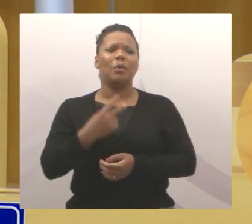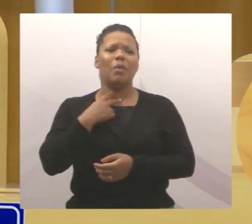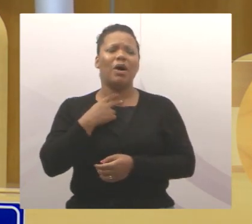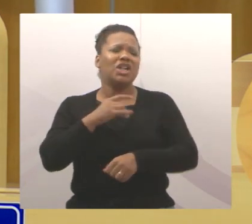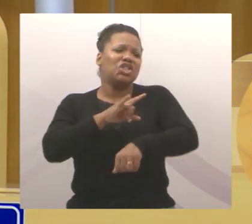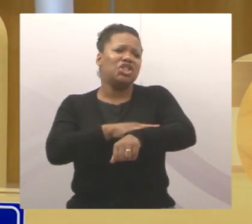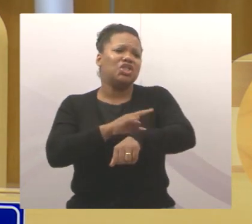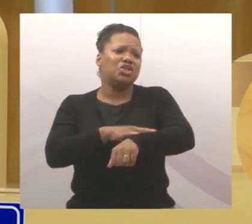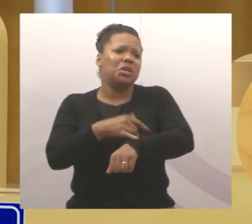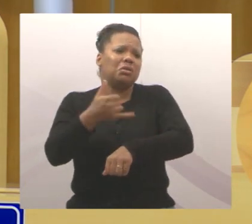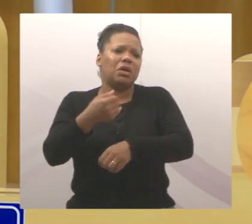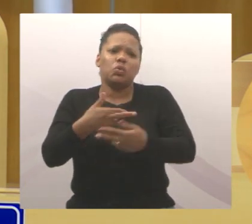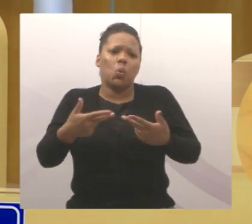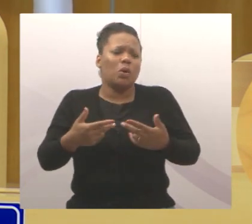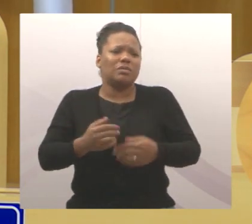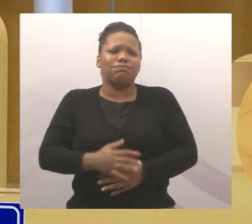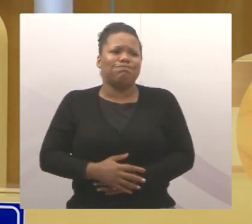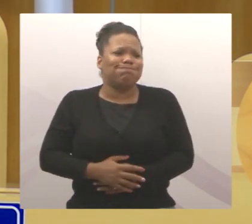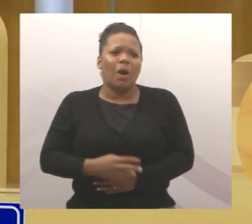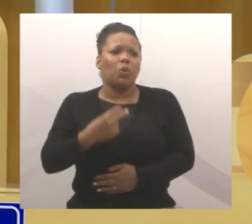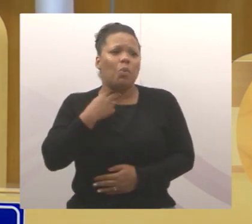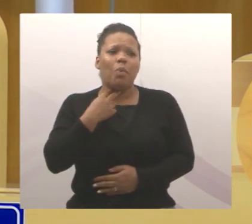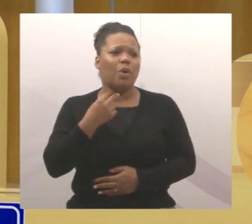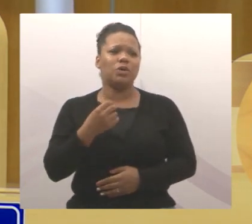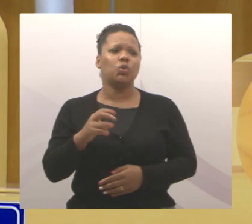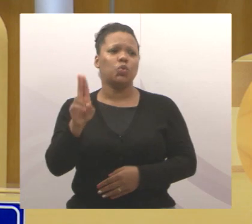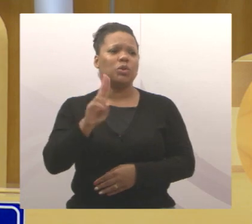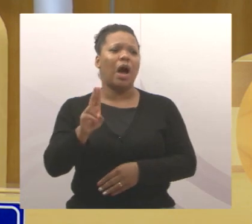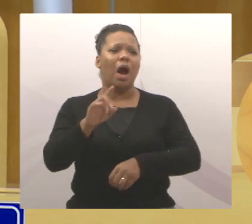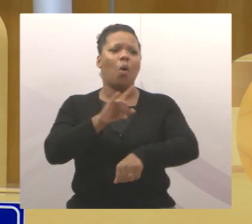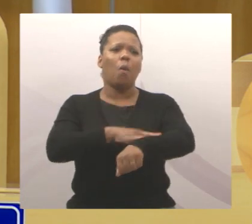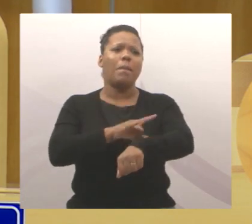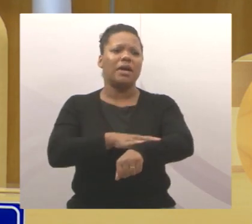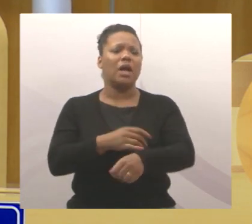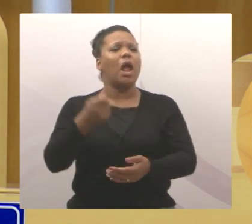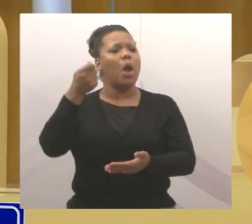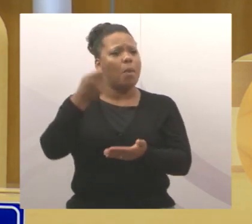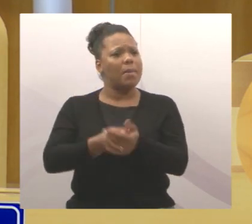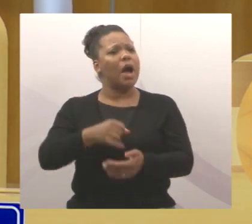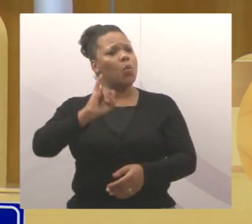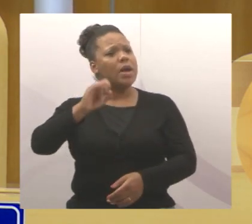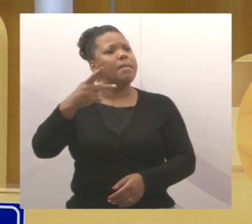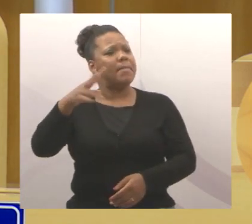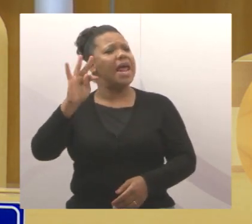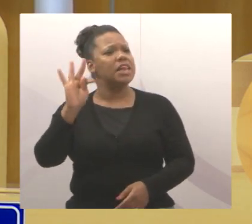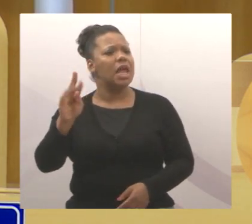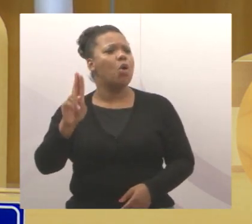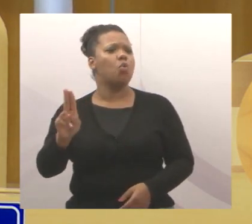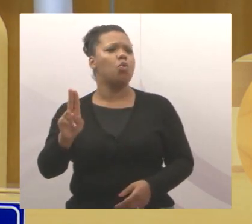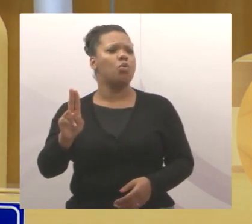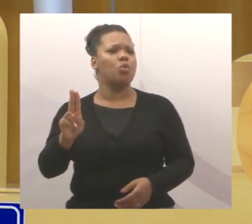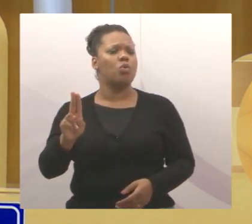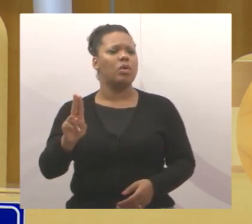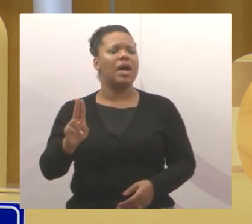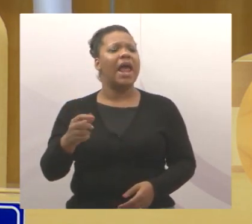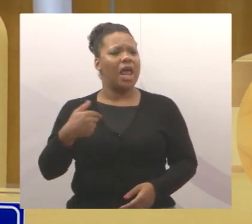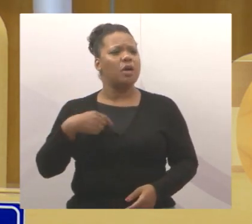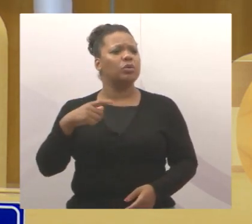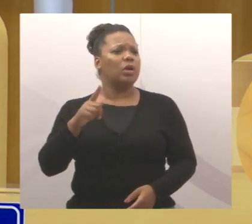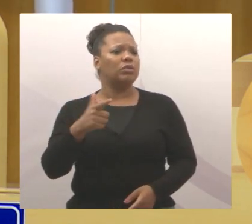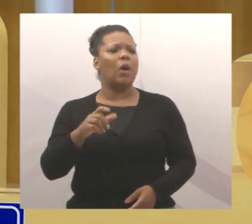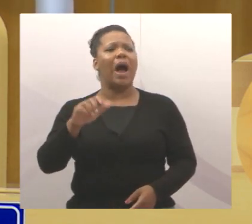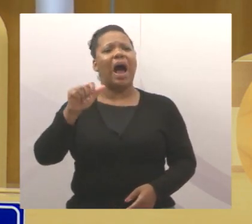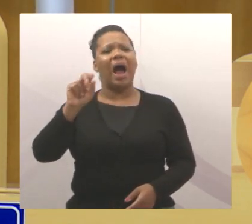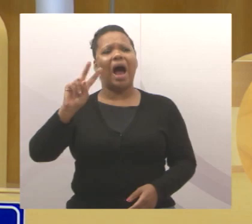fazer necessidades básicas. Prefeito, eu sou obrigado a pagar IPTU, porque eu não tenho habites, porque o